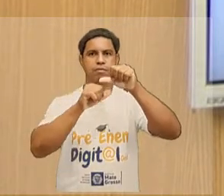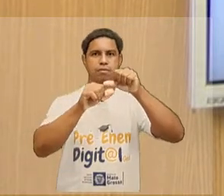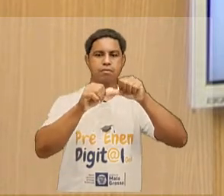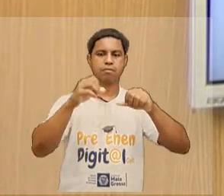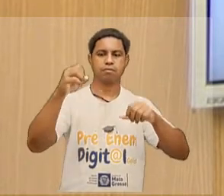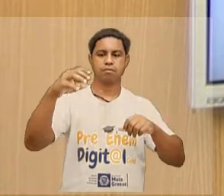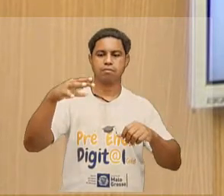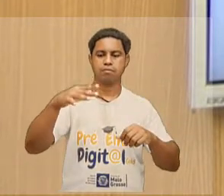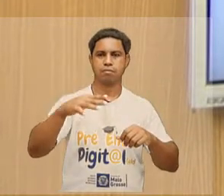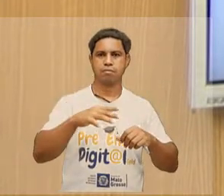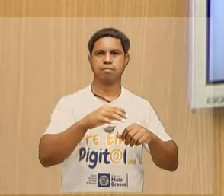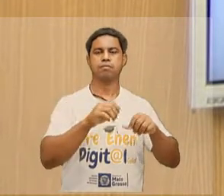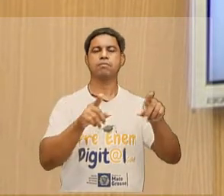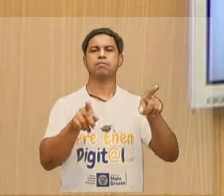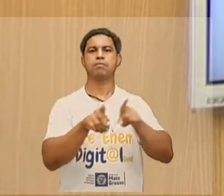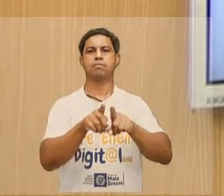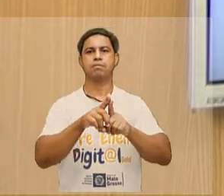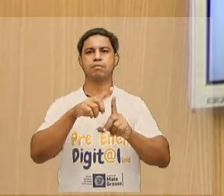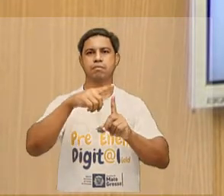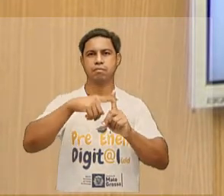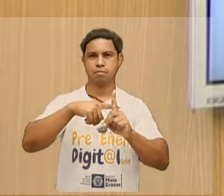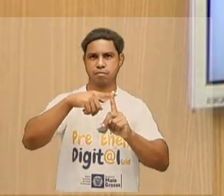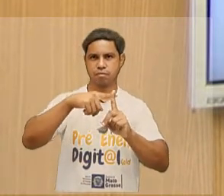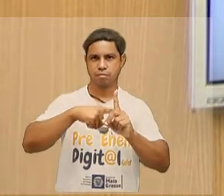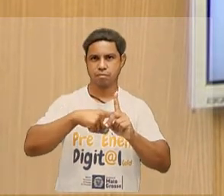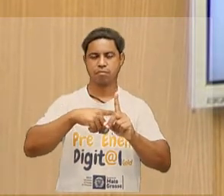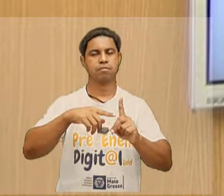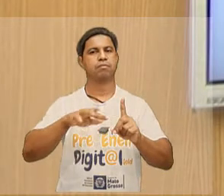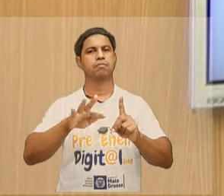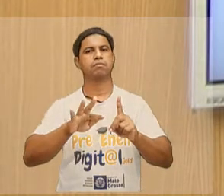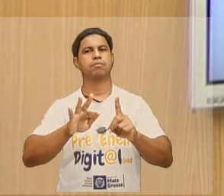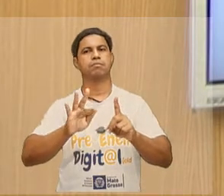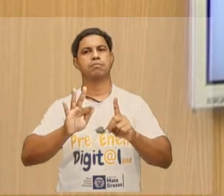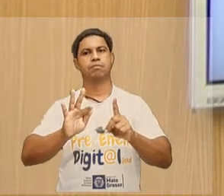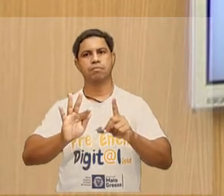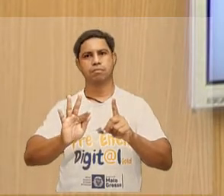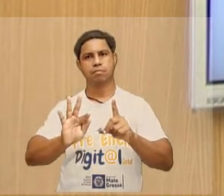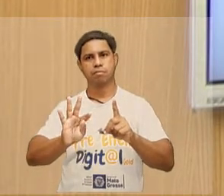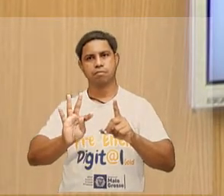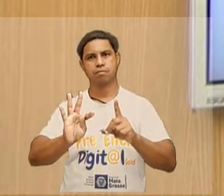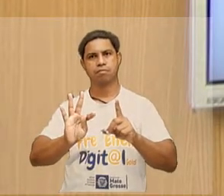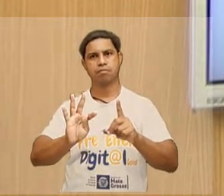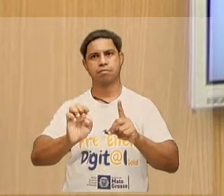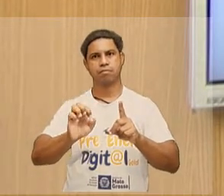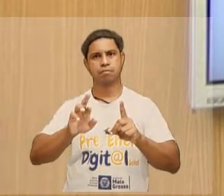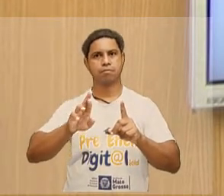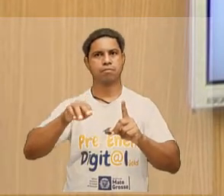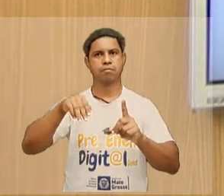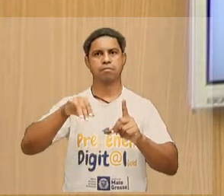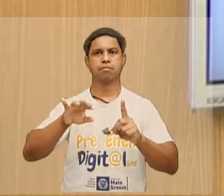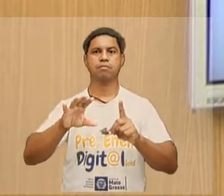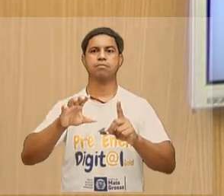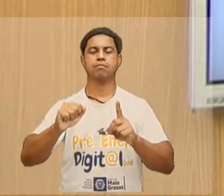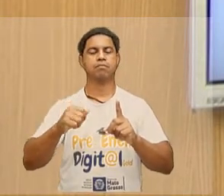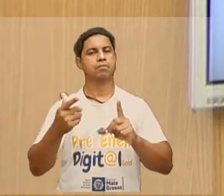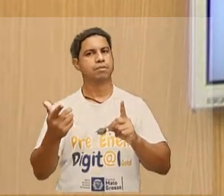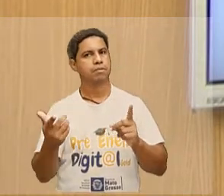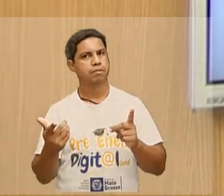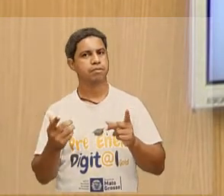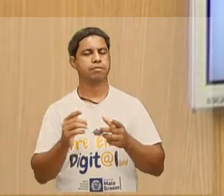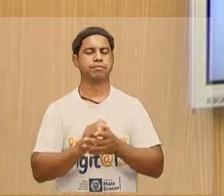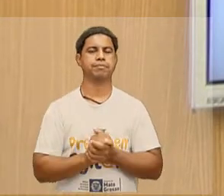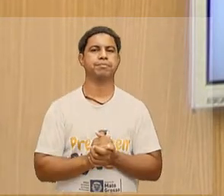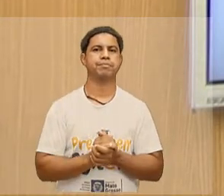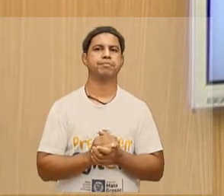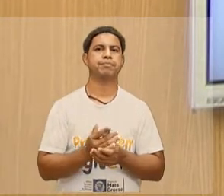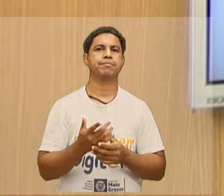luminosa e em energia térmica. A lâmpada de LED é mais eficiente que a lâmpada de tungstênio, a lâmpada